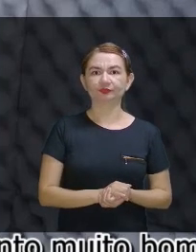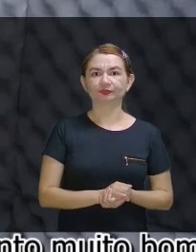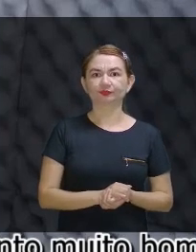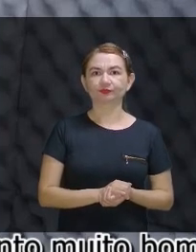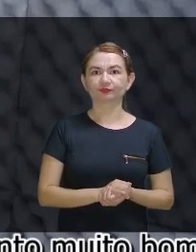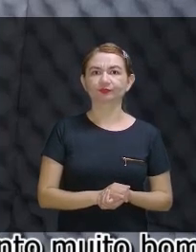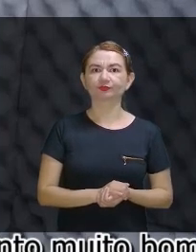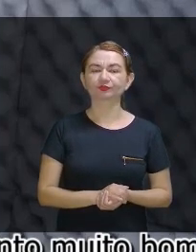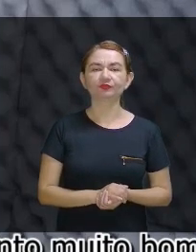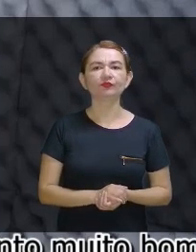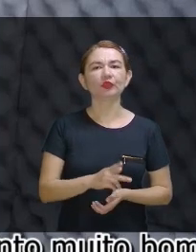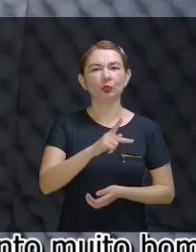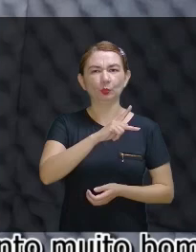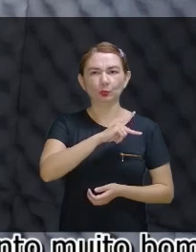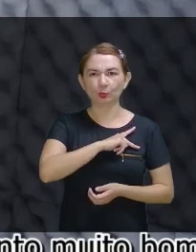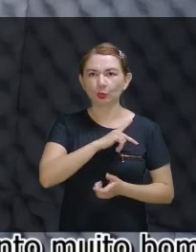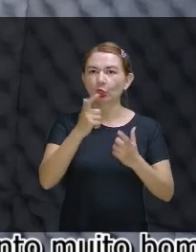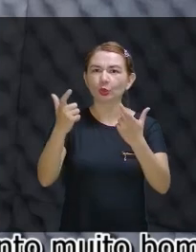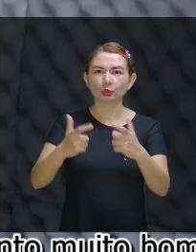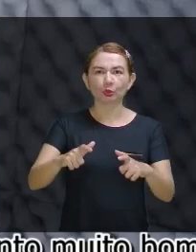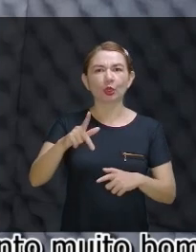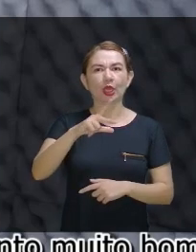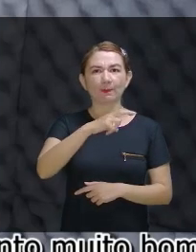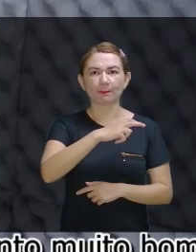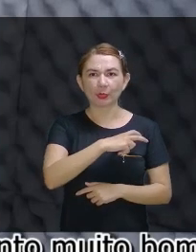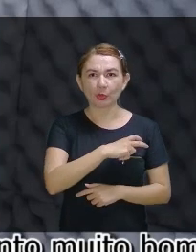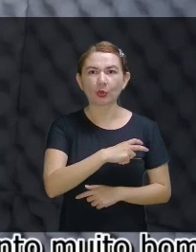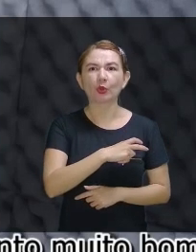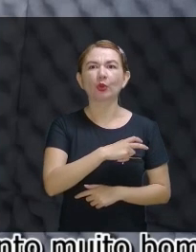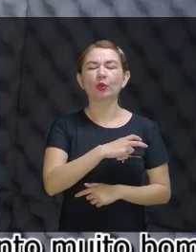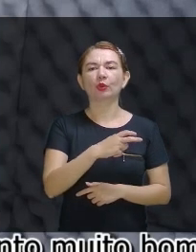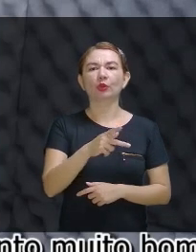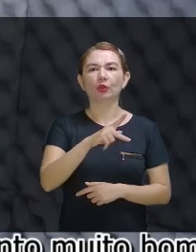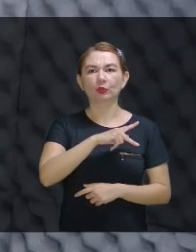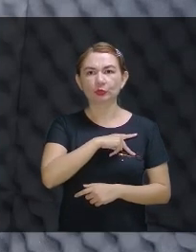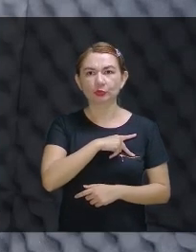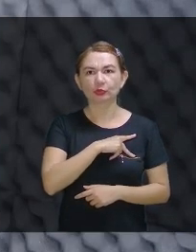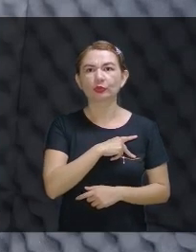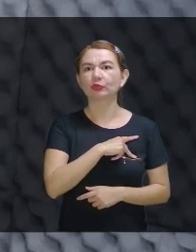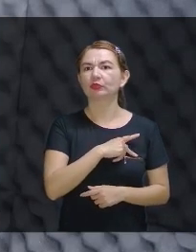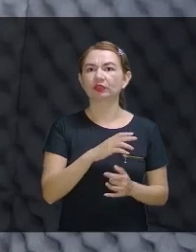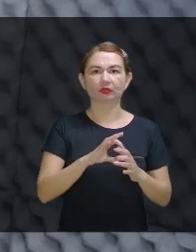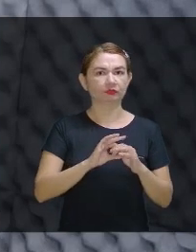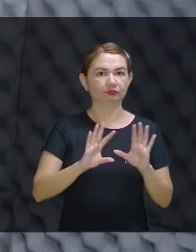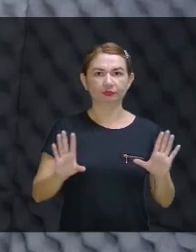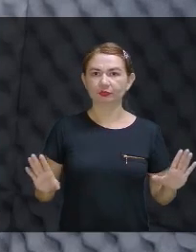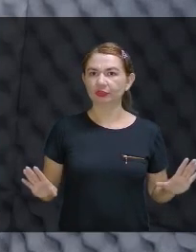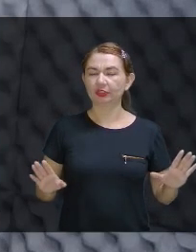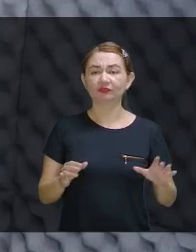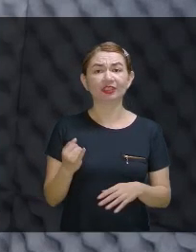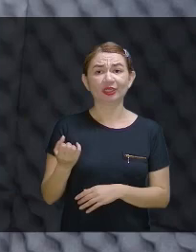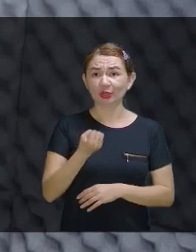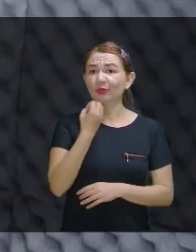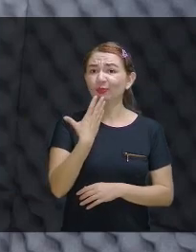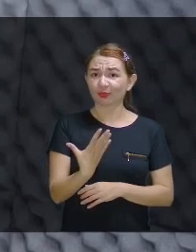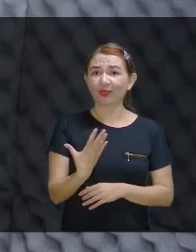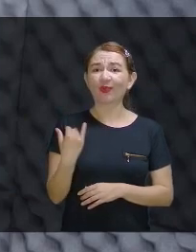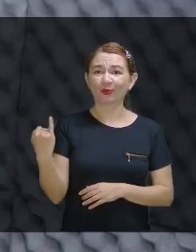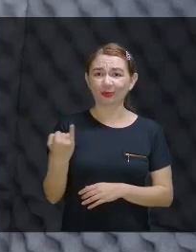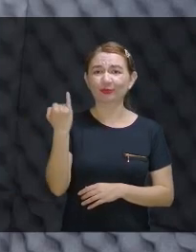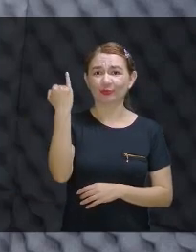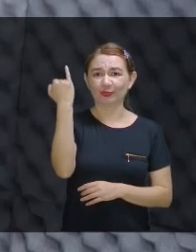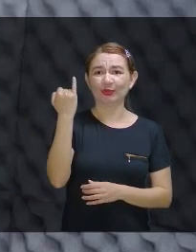públicas, privadas, que fossem lá nos questionar. E foi um evento muito bom, muito relevante, nos